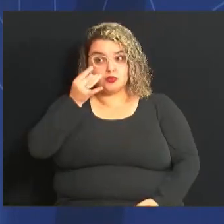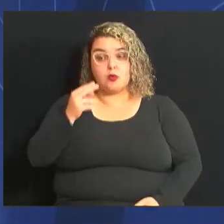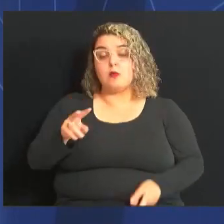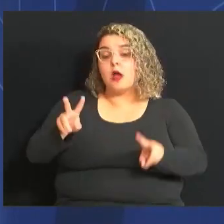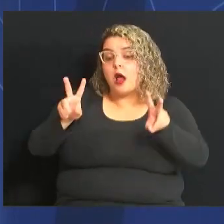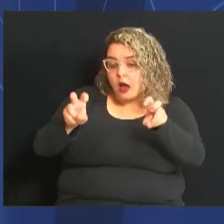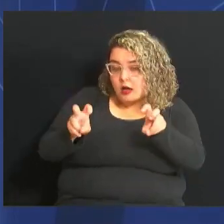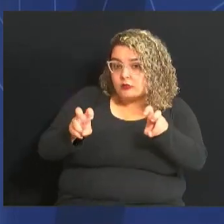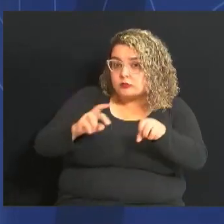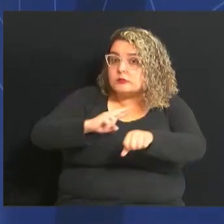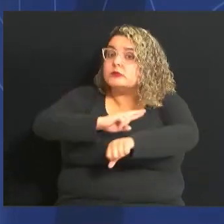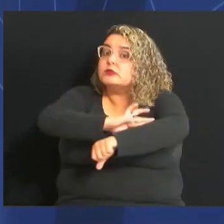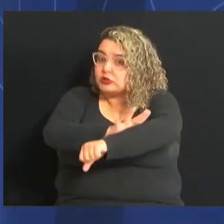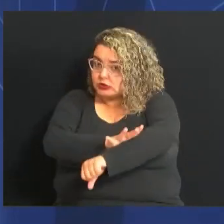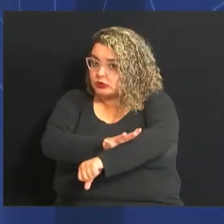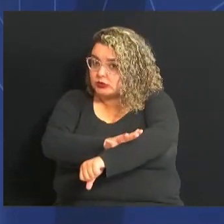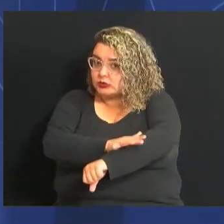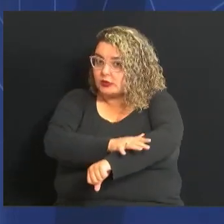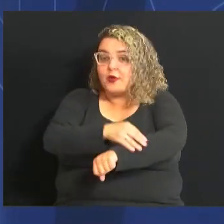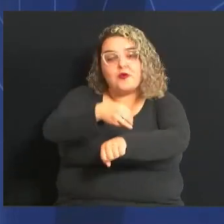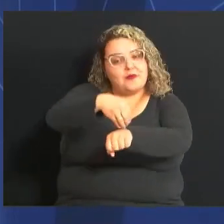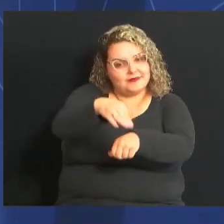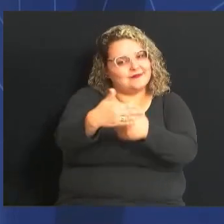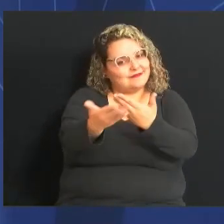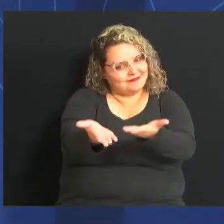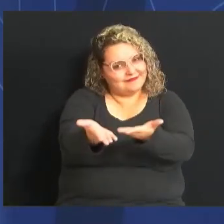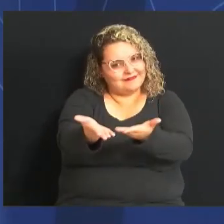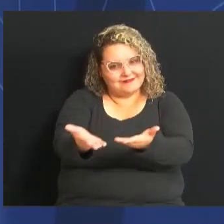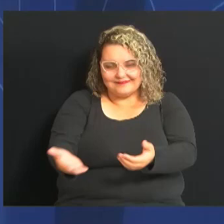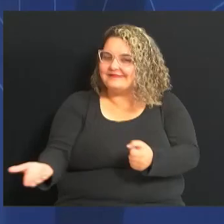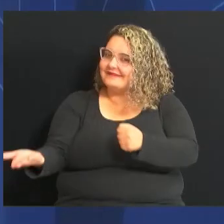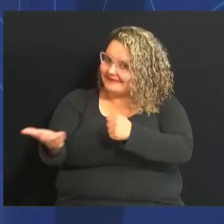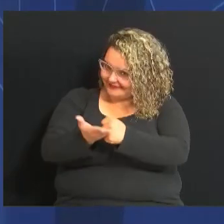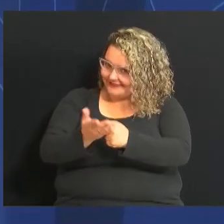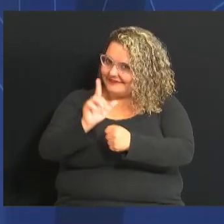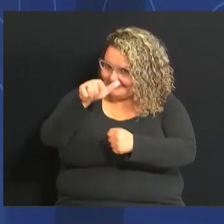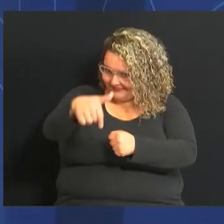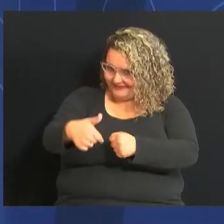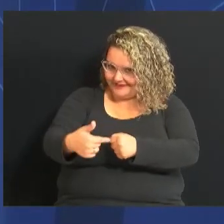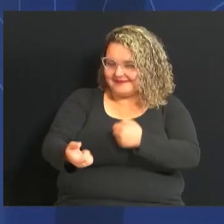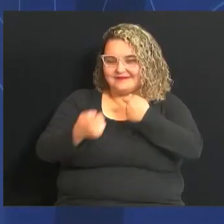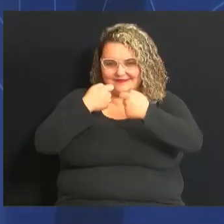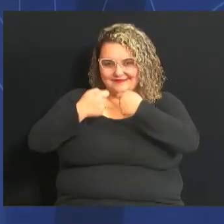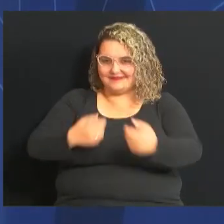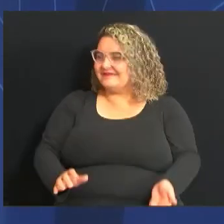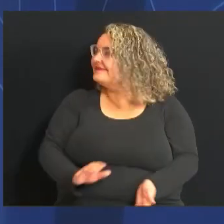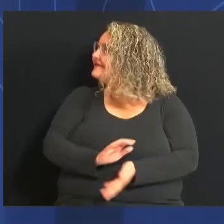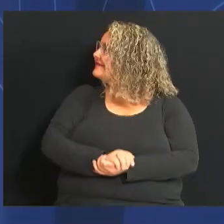sobre racismo. Então, fica a dica agora, intervalo e depois a nossa entrevista.